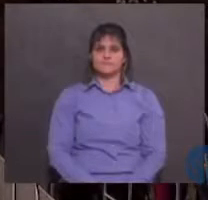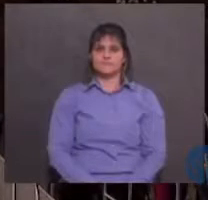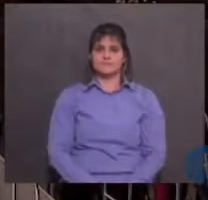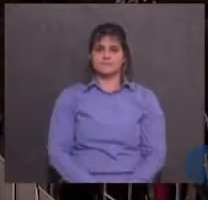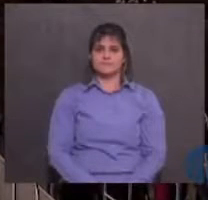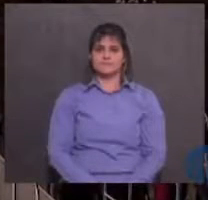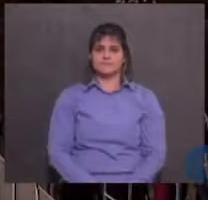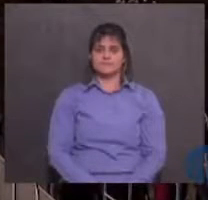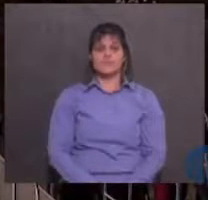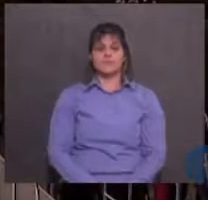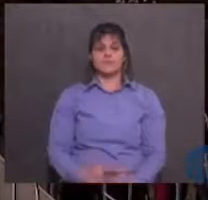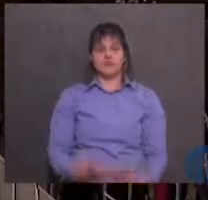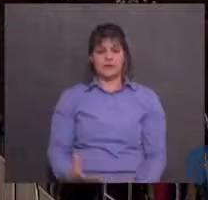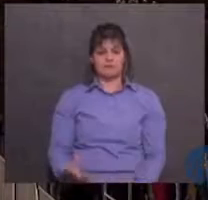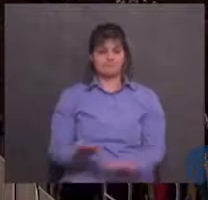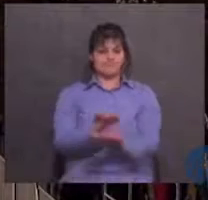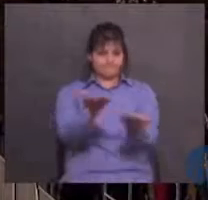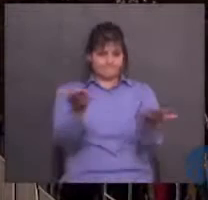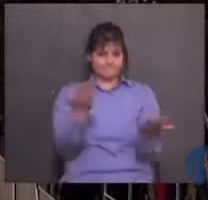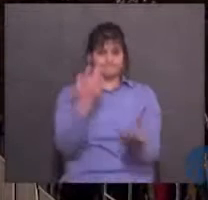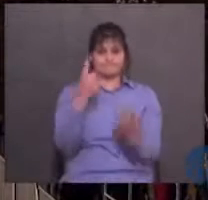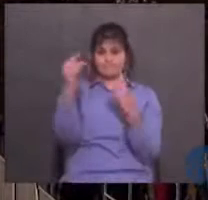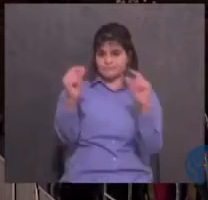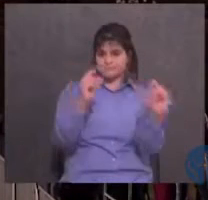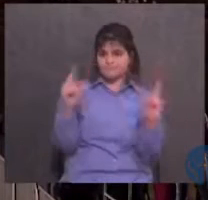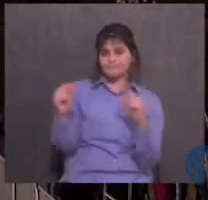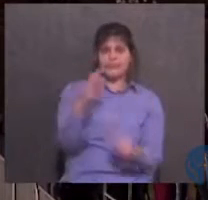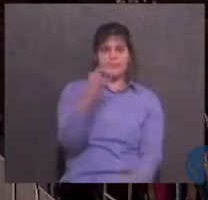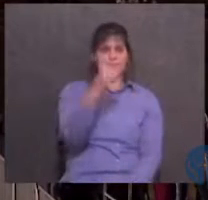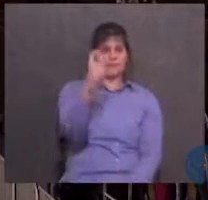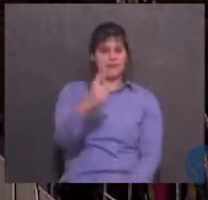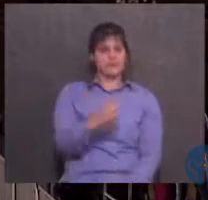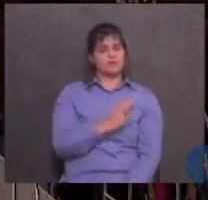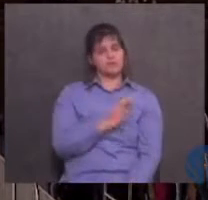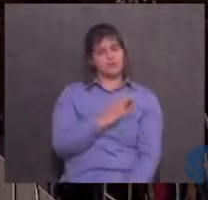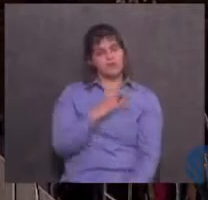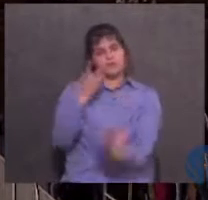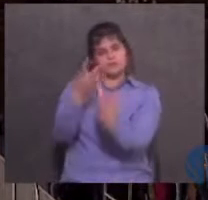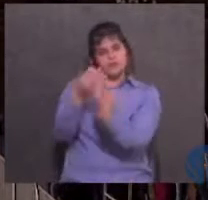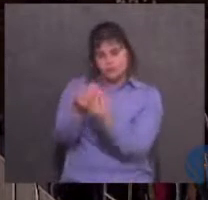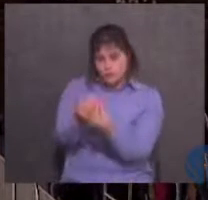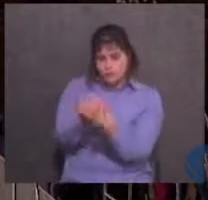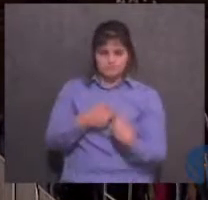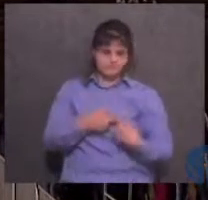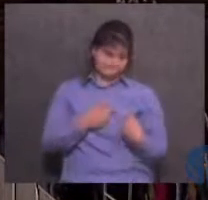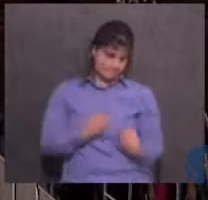Amém. Ide em paz e o Senhor vos acompanhe.